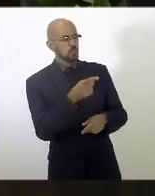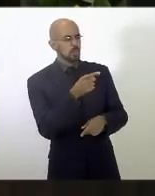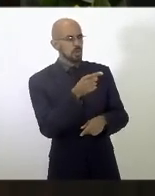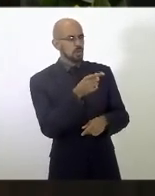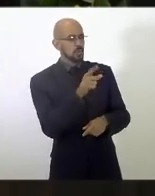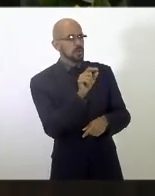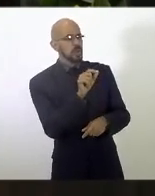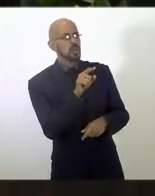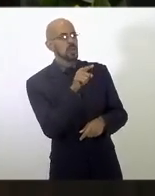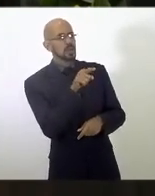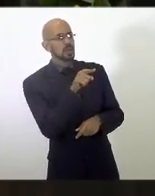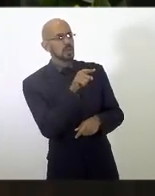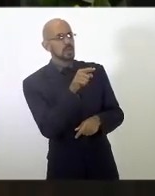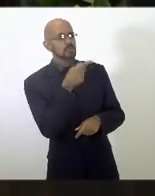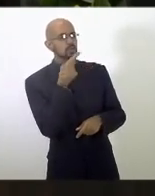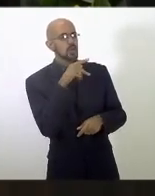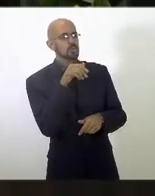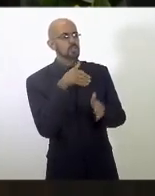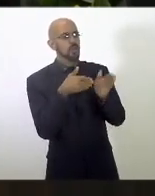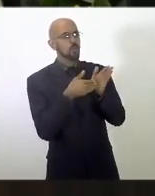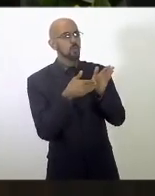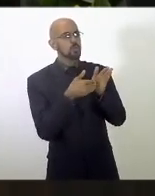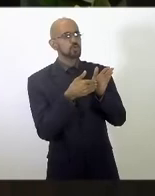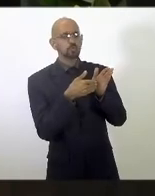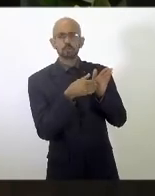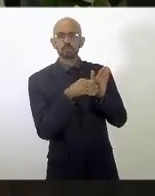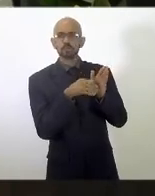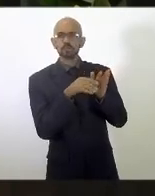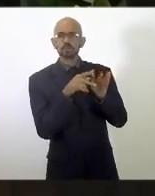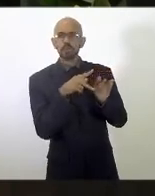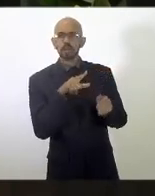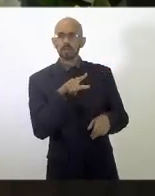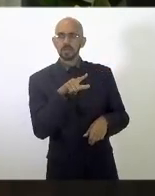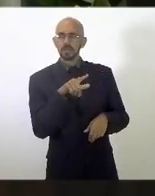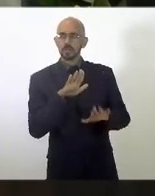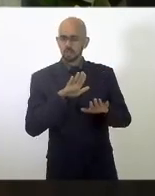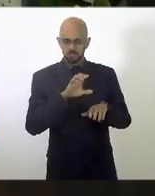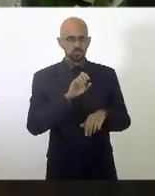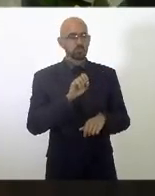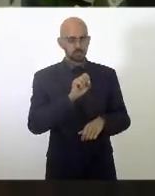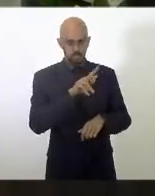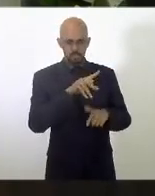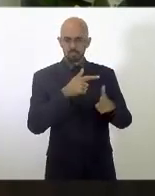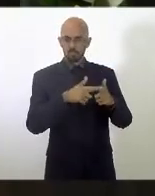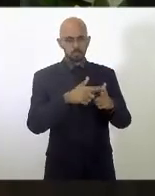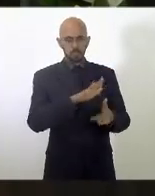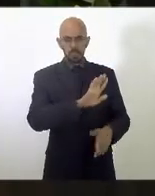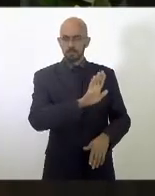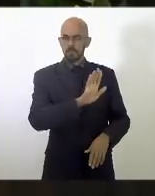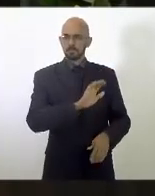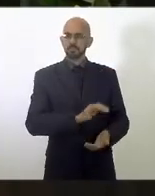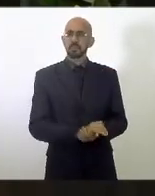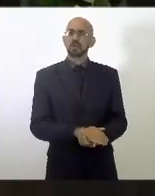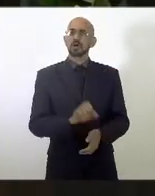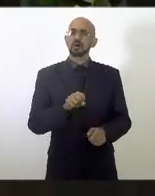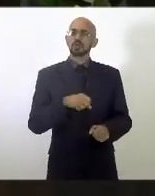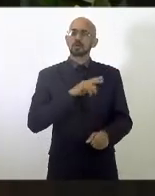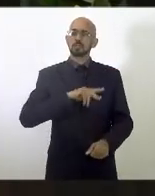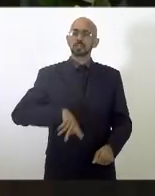Vossa Excelência falou que seria o último projeto da pauta, mas sem problema. Então, a presidência chama os trabalhos a, ordem.